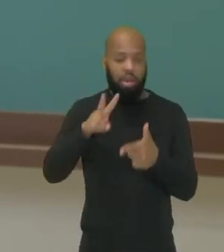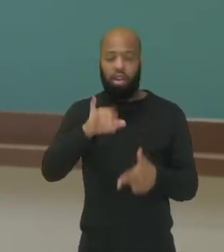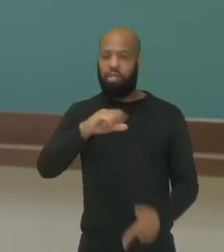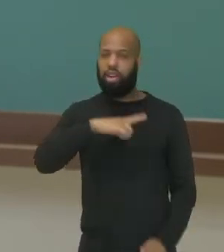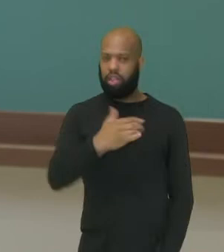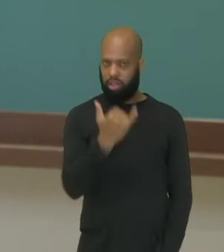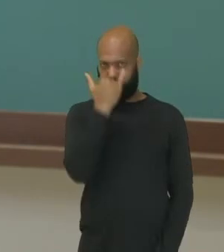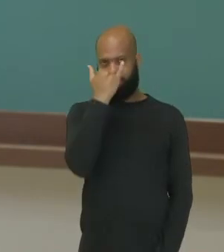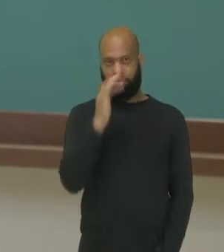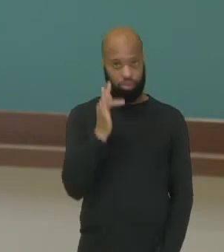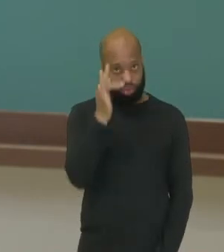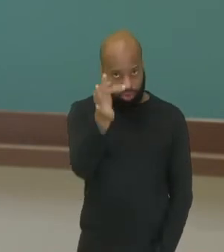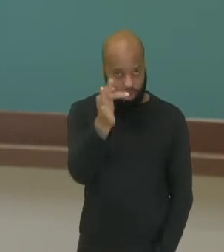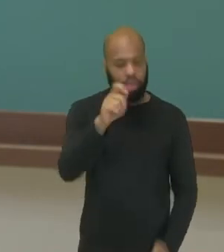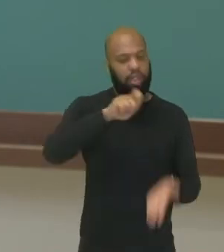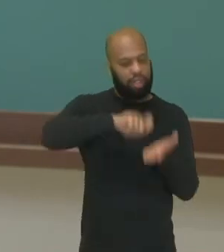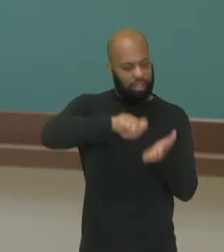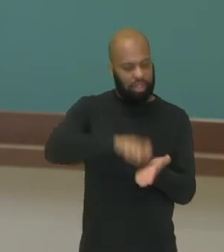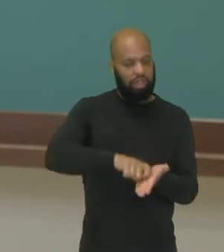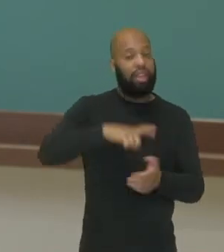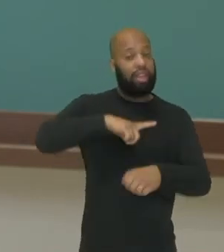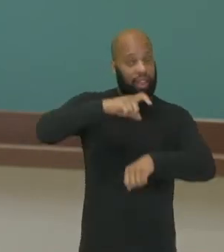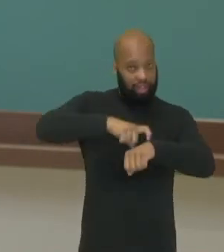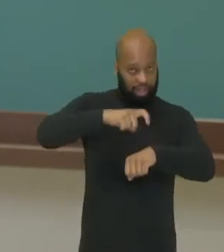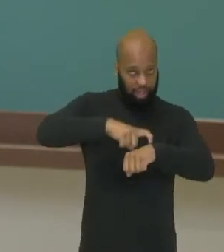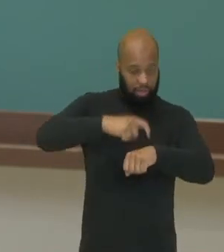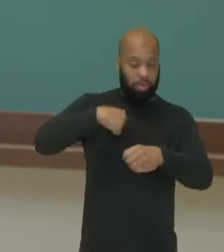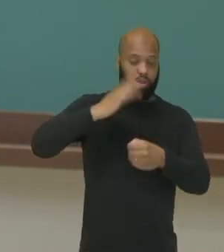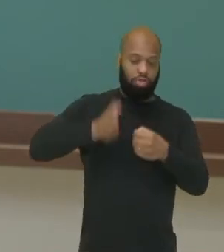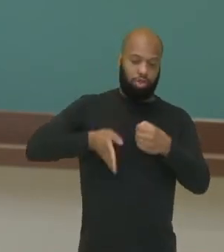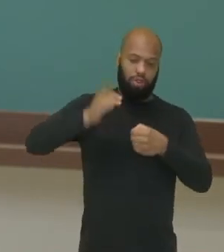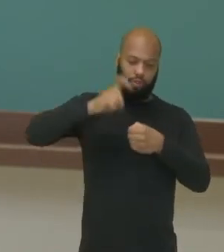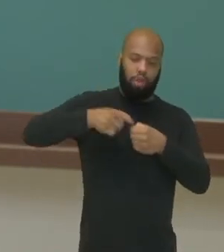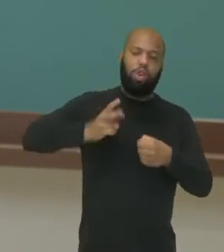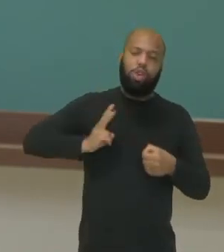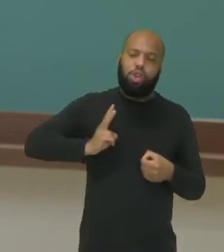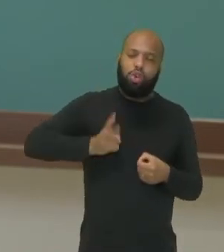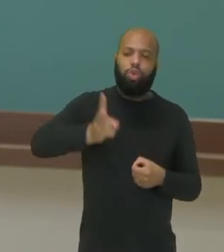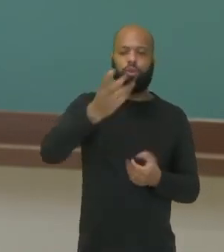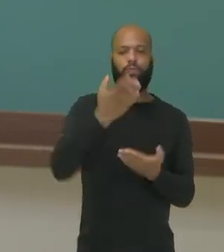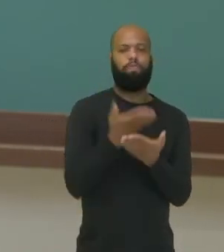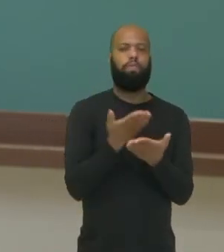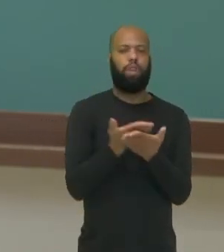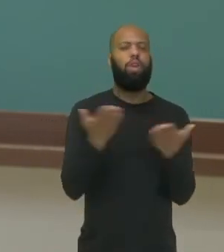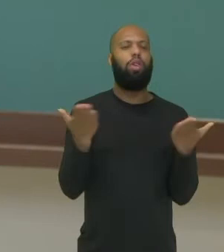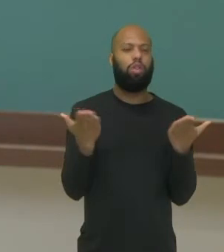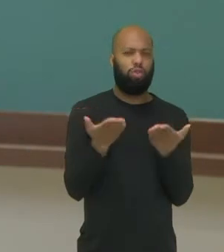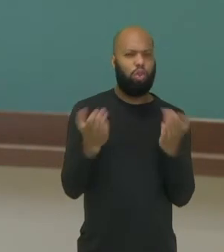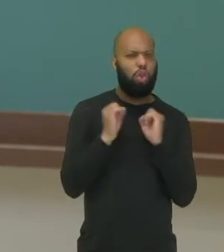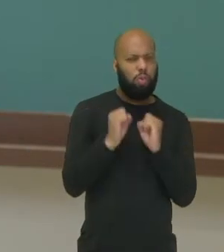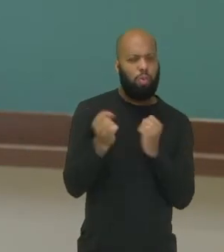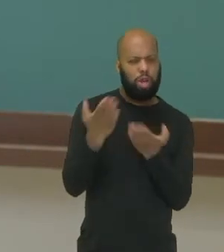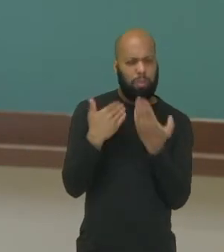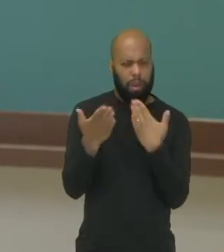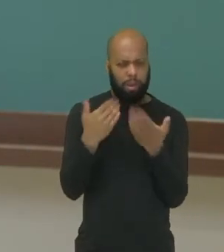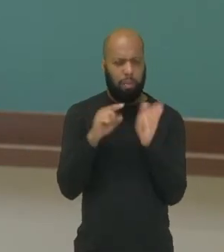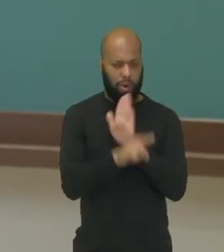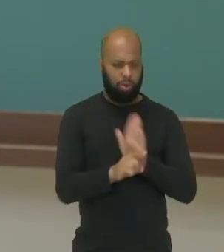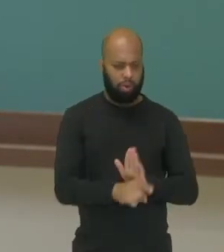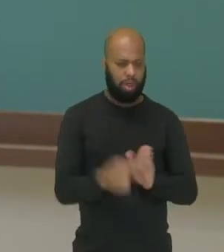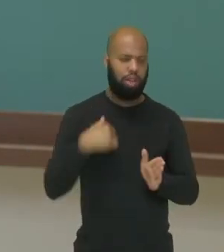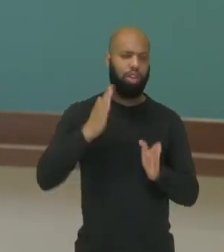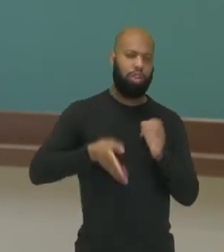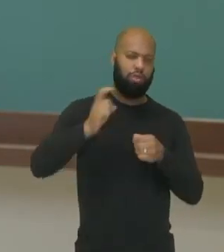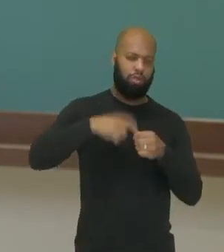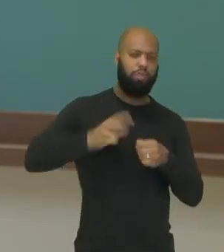causar algum problema? Eu vou dar um tempinho para você pensar, para você conversar aí, né, com a família, com os colegas, e nós já voltamos